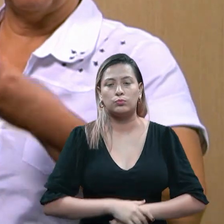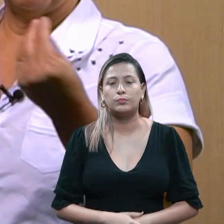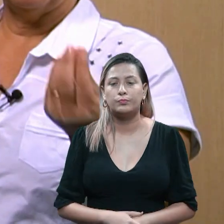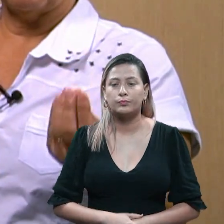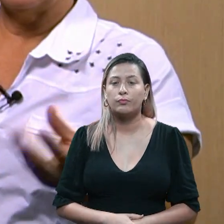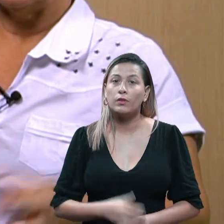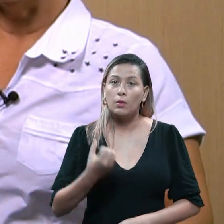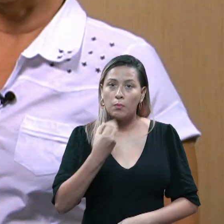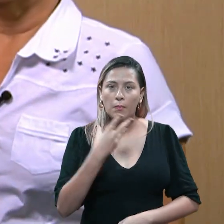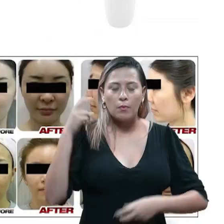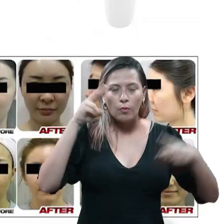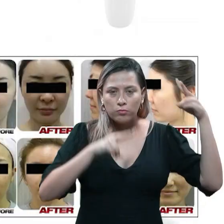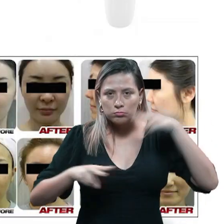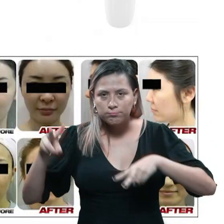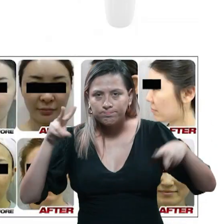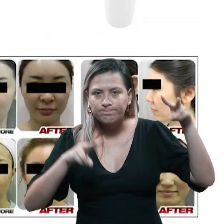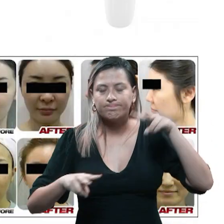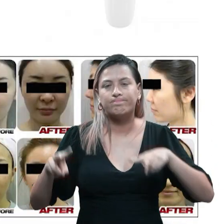uma boa visualização.